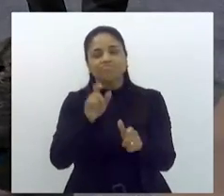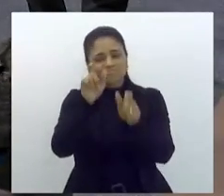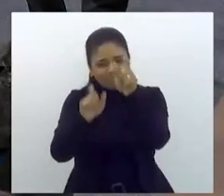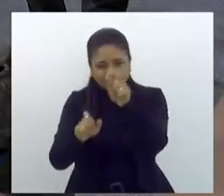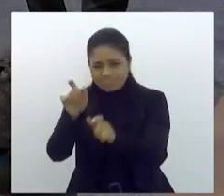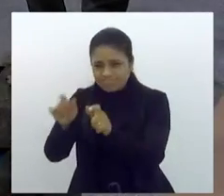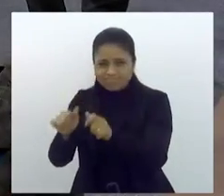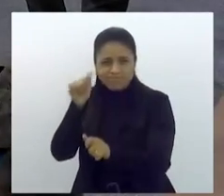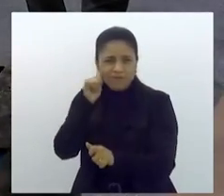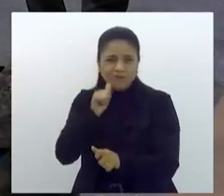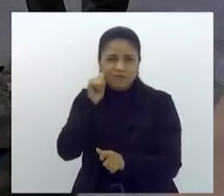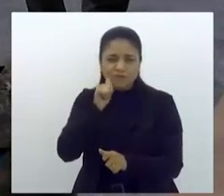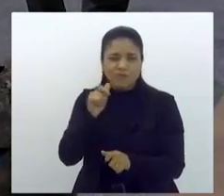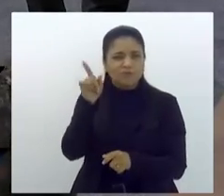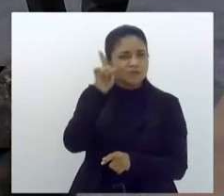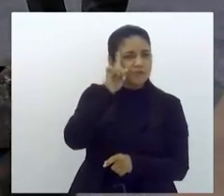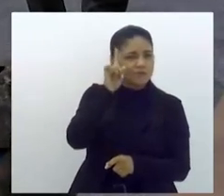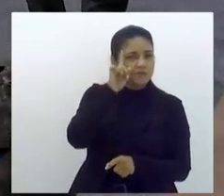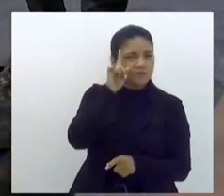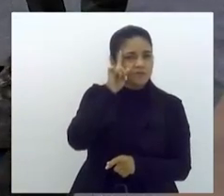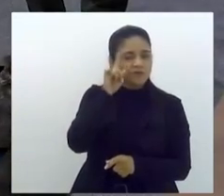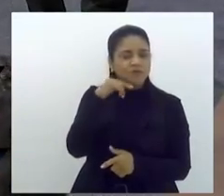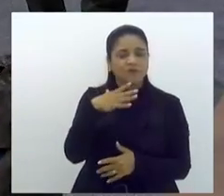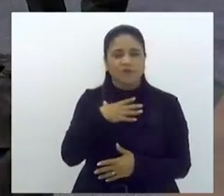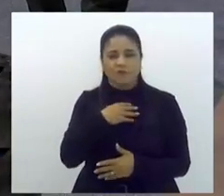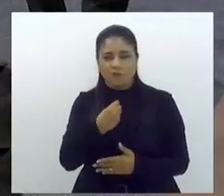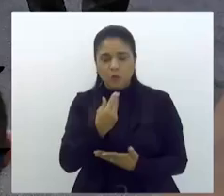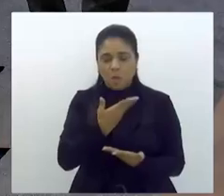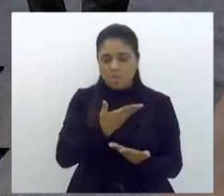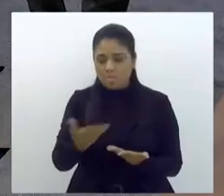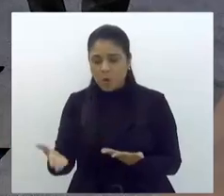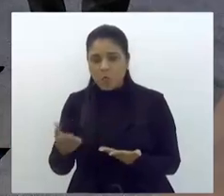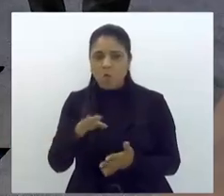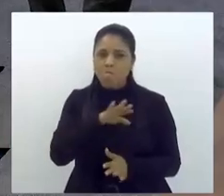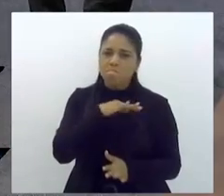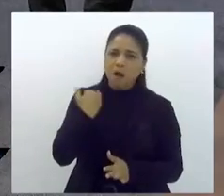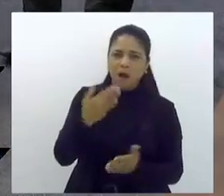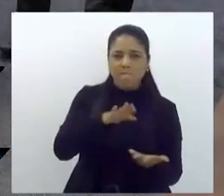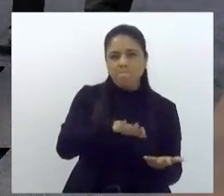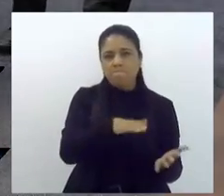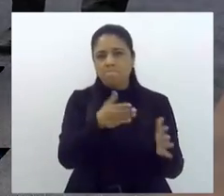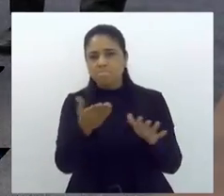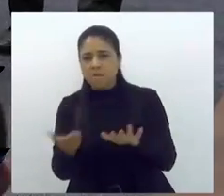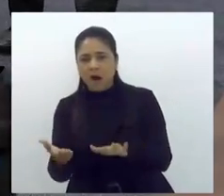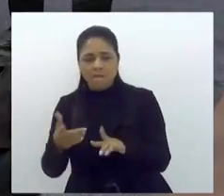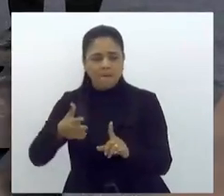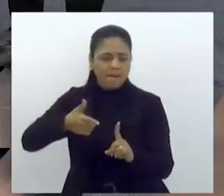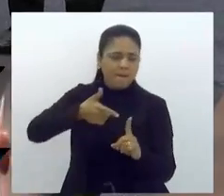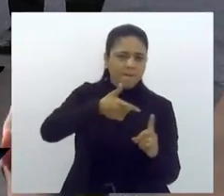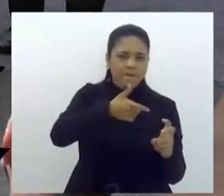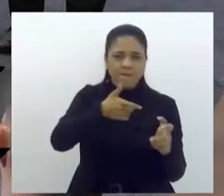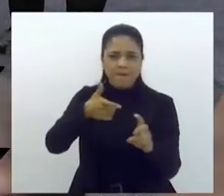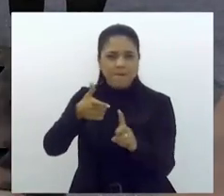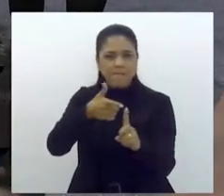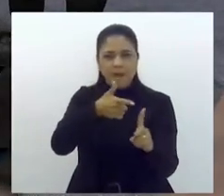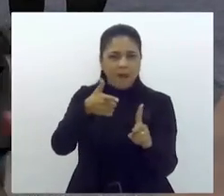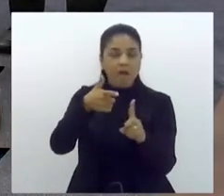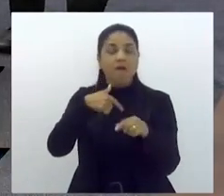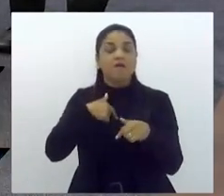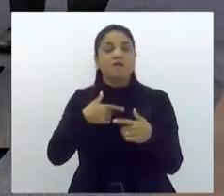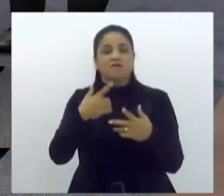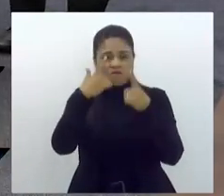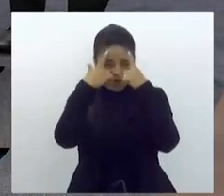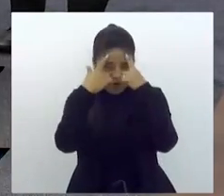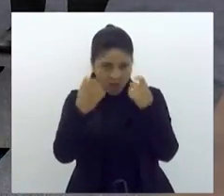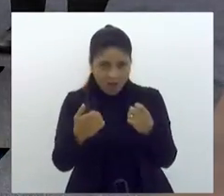né que perdem é seu filho no confronto perdem seu filho para violência perdem seu filho